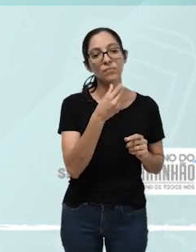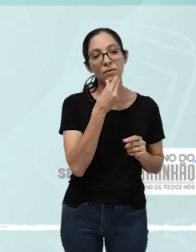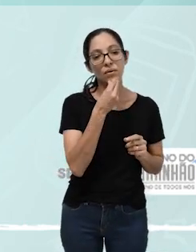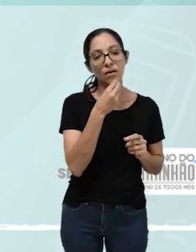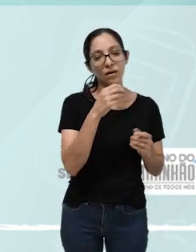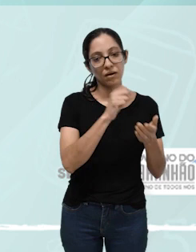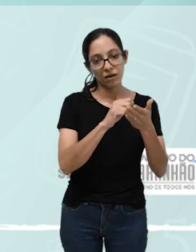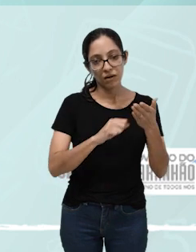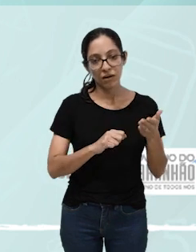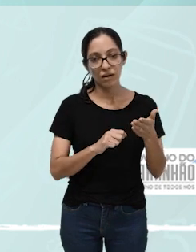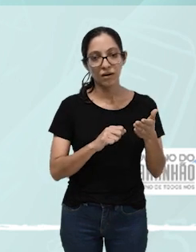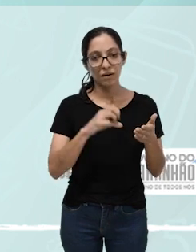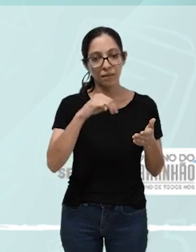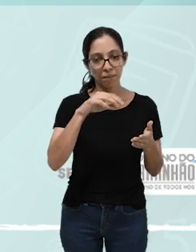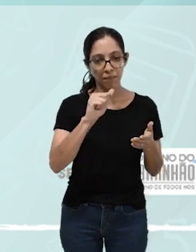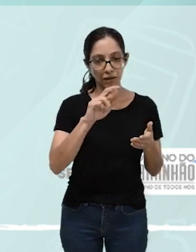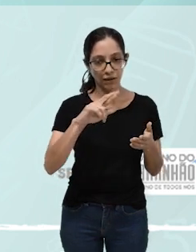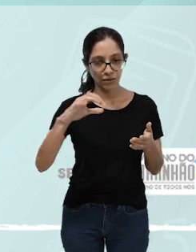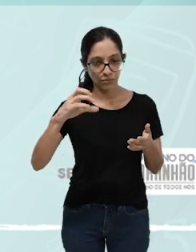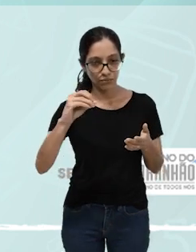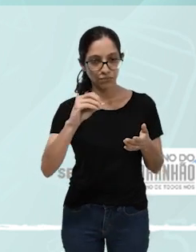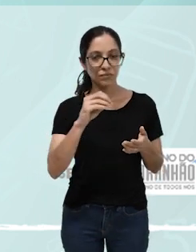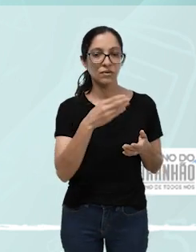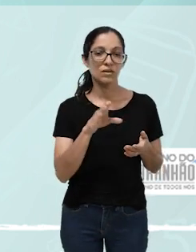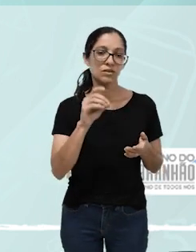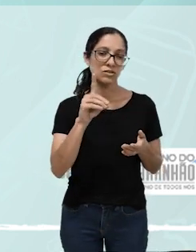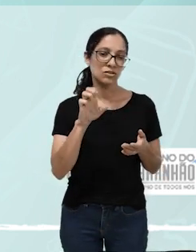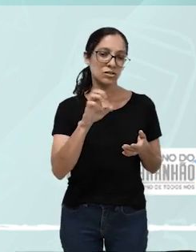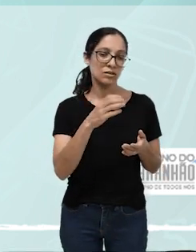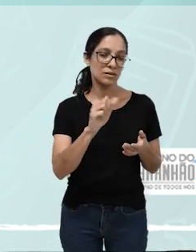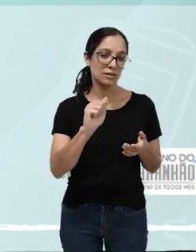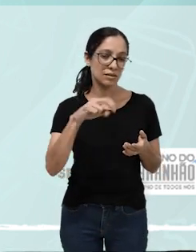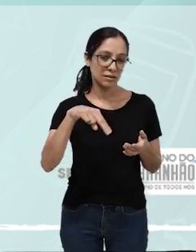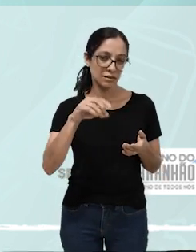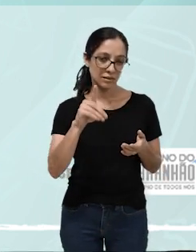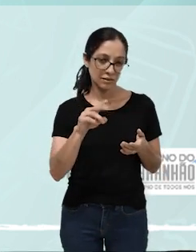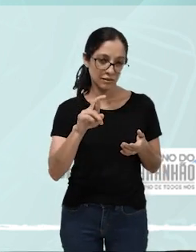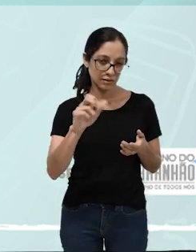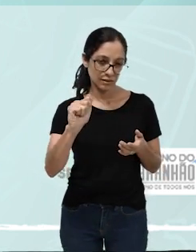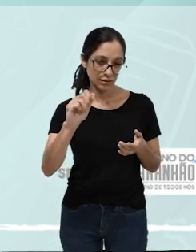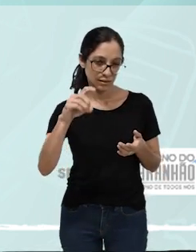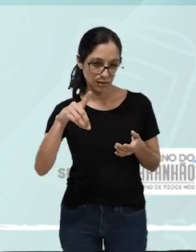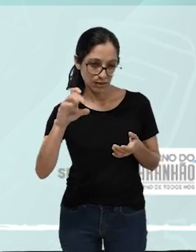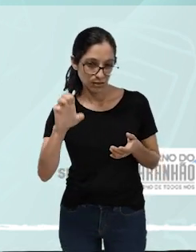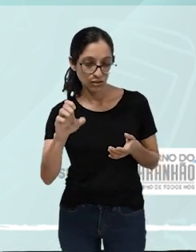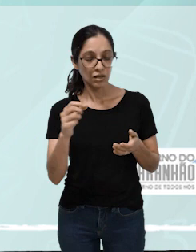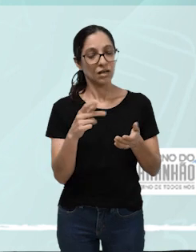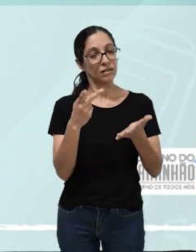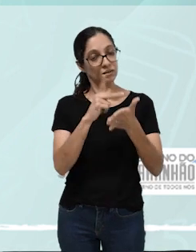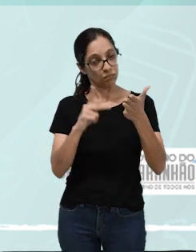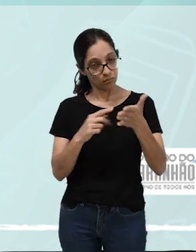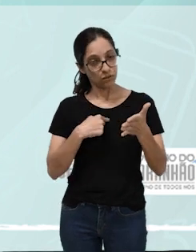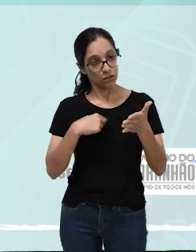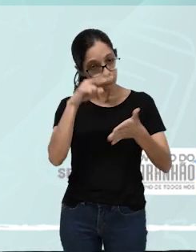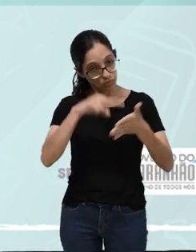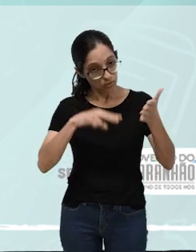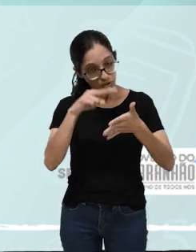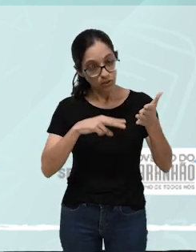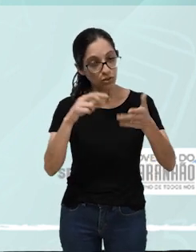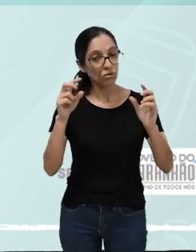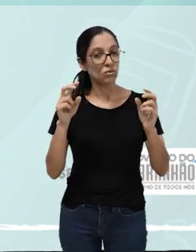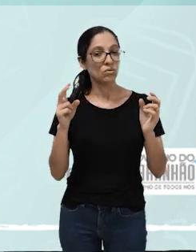ele é recorrente na prosa e na poesia tá nesse poema que eu li o trovador Esse aspecto é verificado já no título